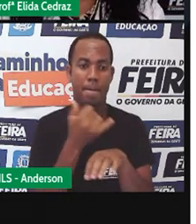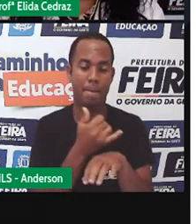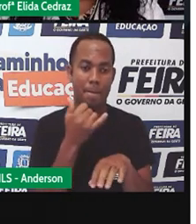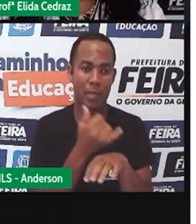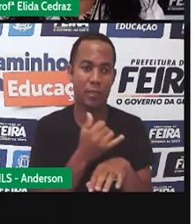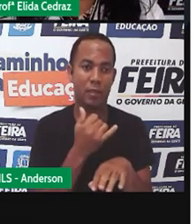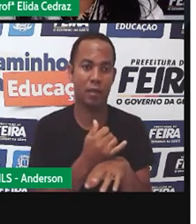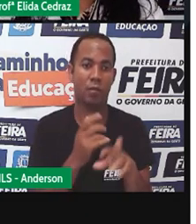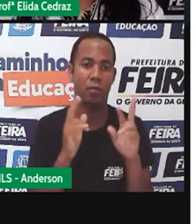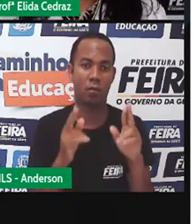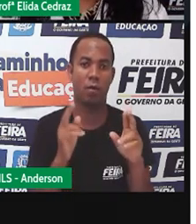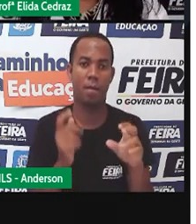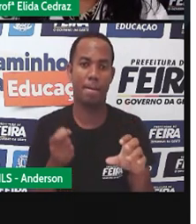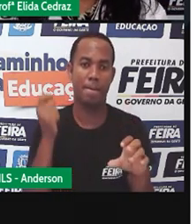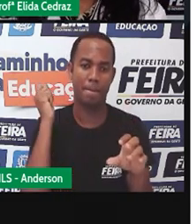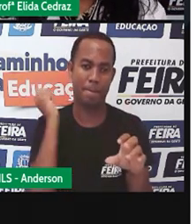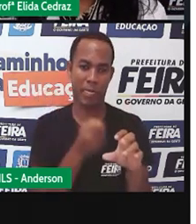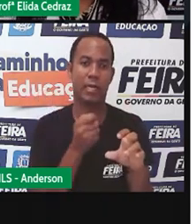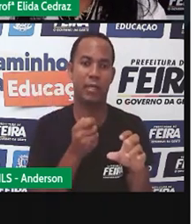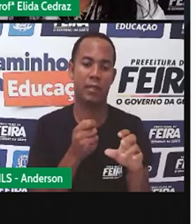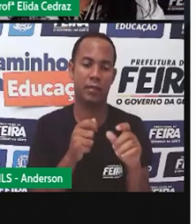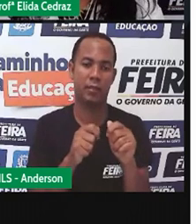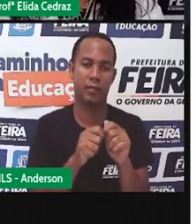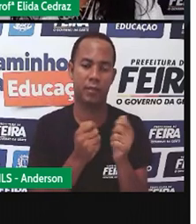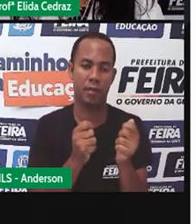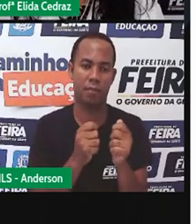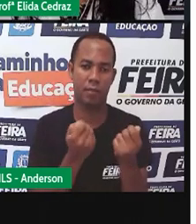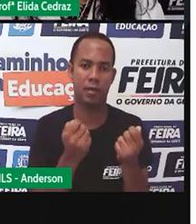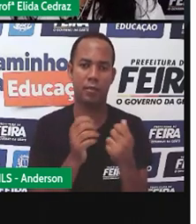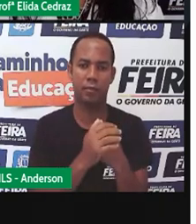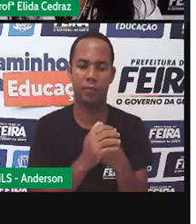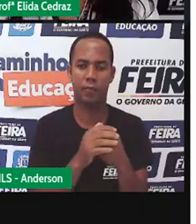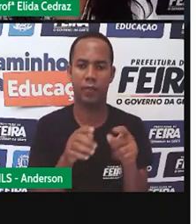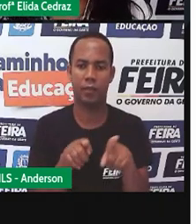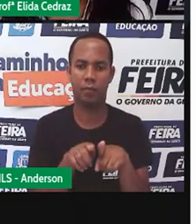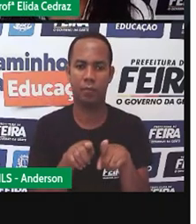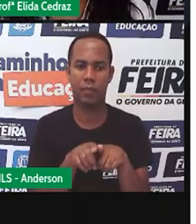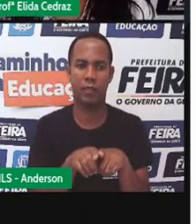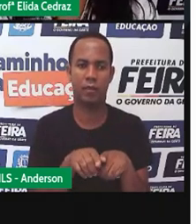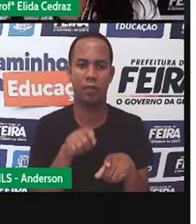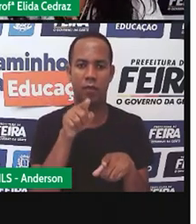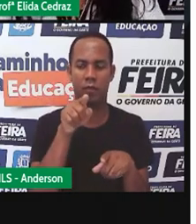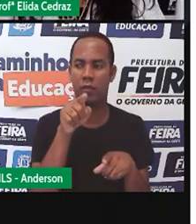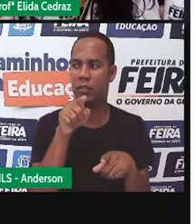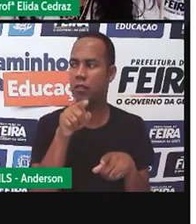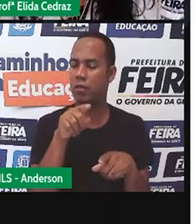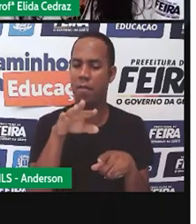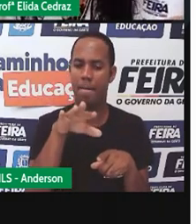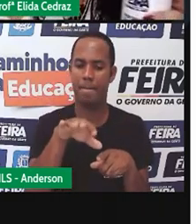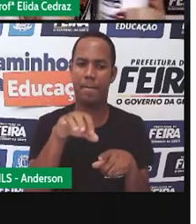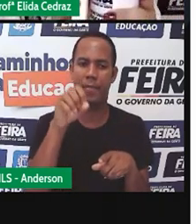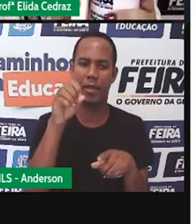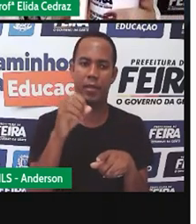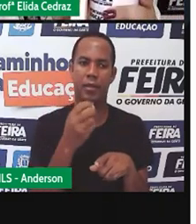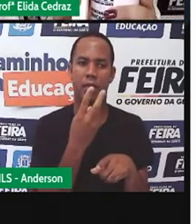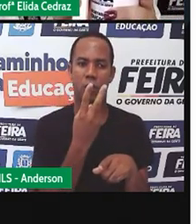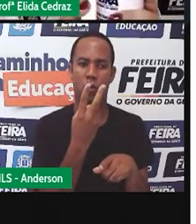um martelo. A resistência é essa. Quando você pega dois objetos